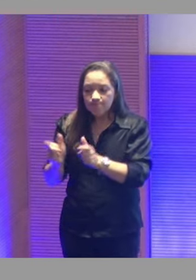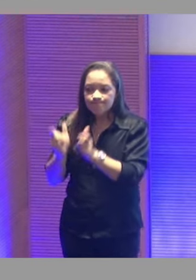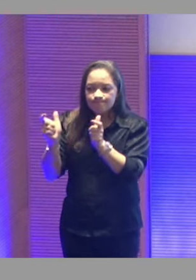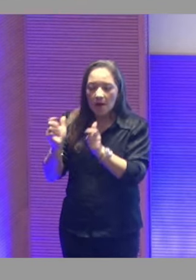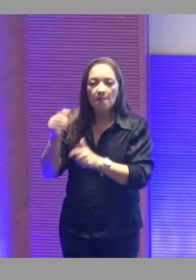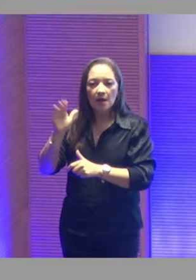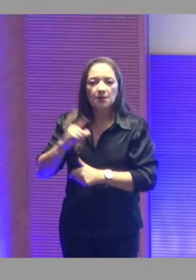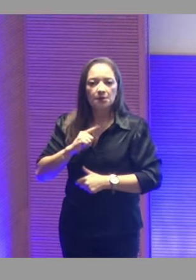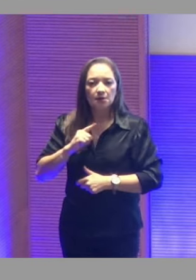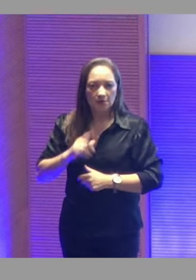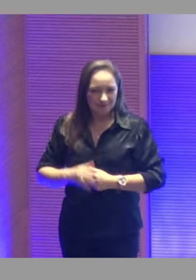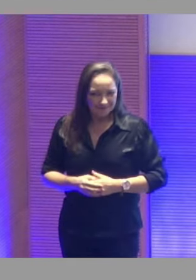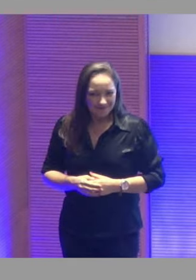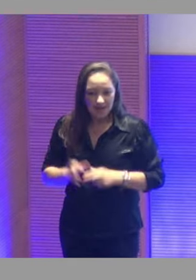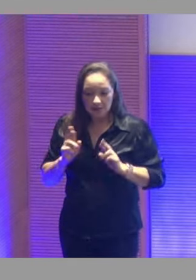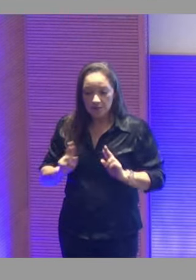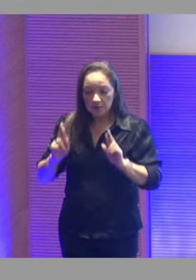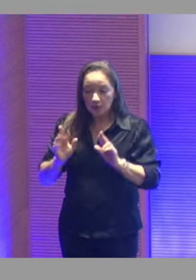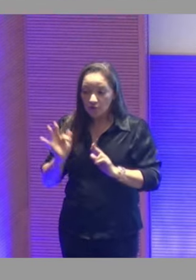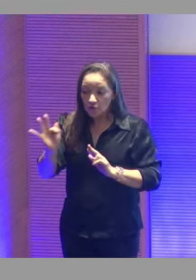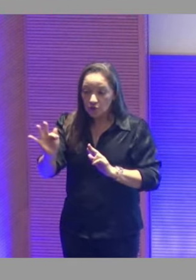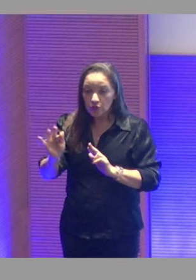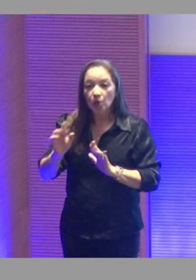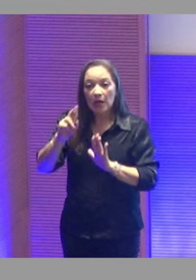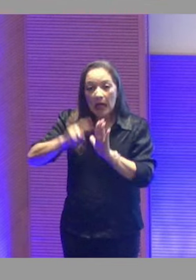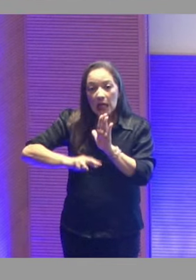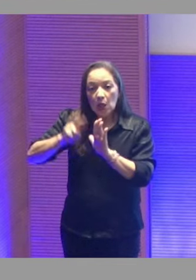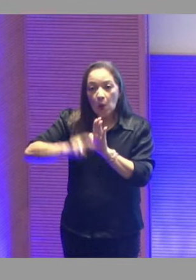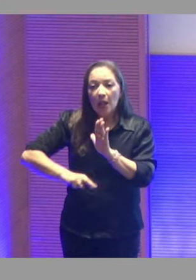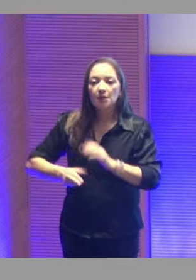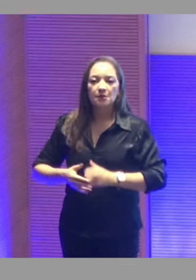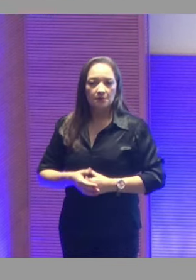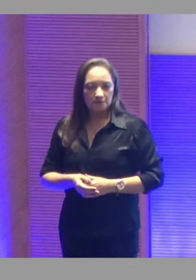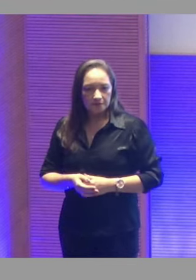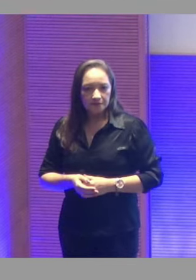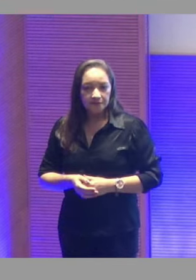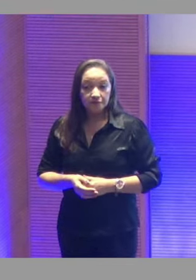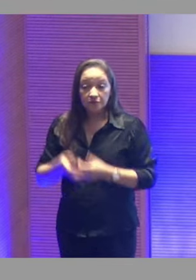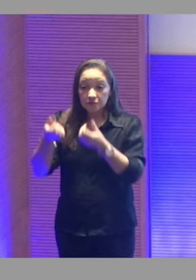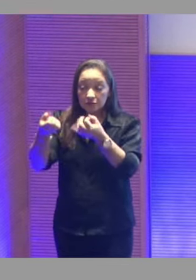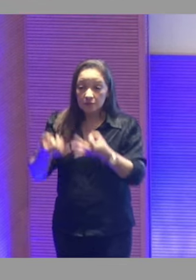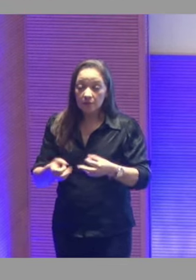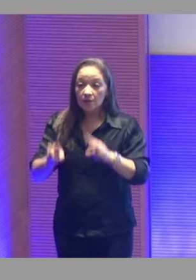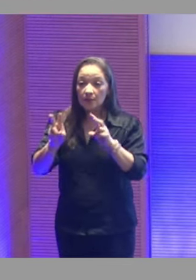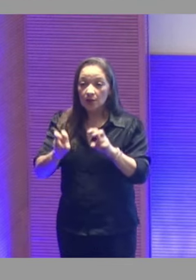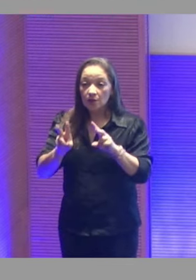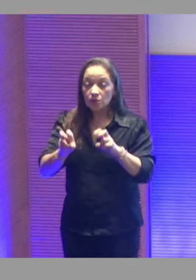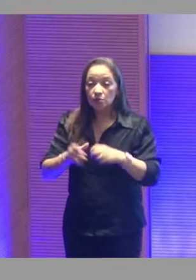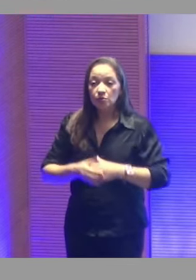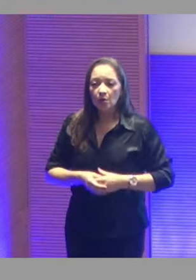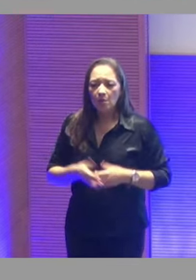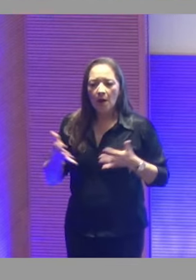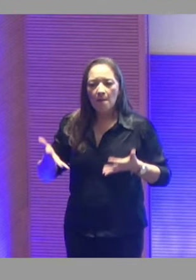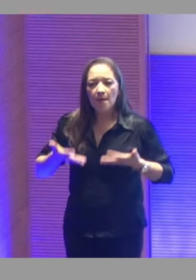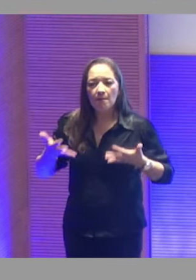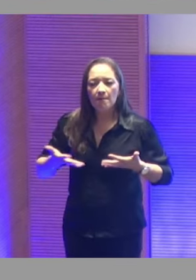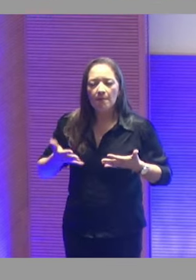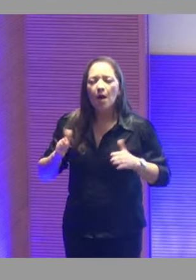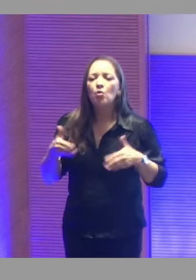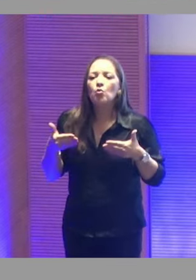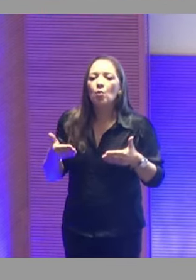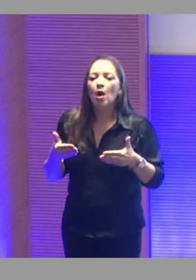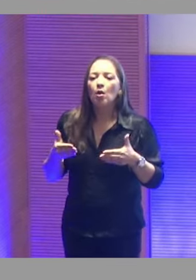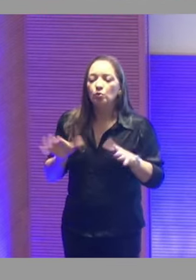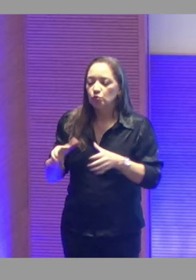essa expectativa futura de regulação falando um pouquinho das motivações para elaboração do scopo Três É um